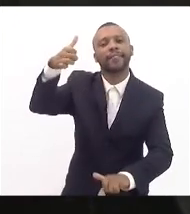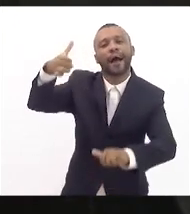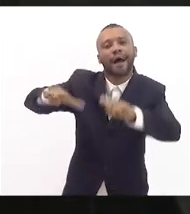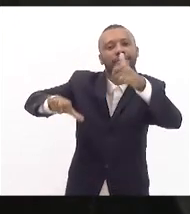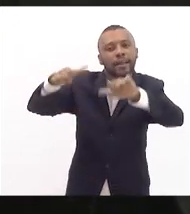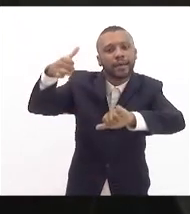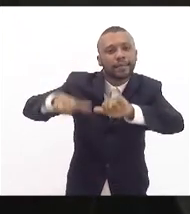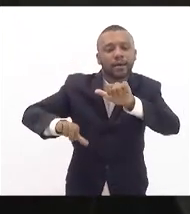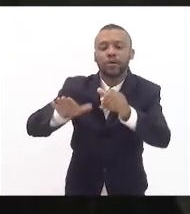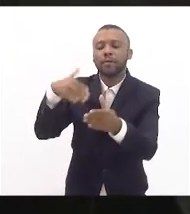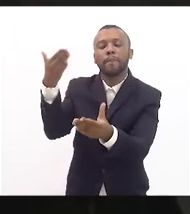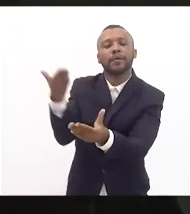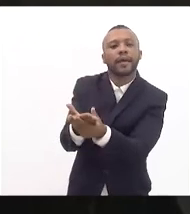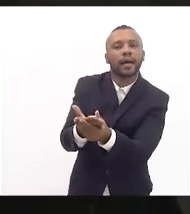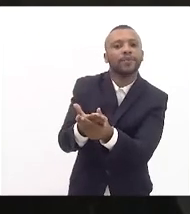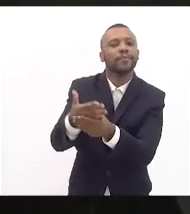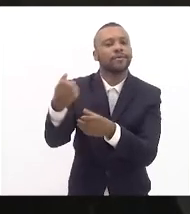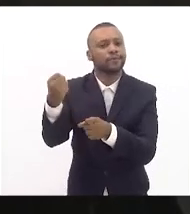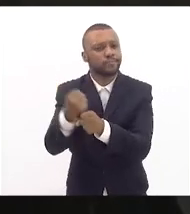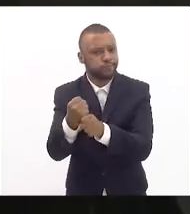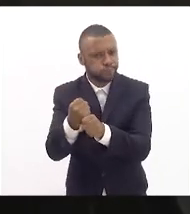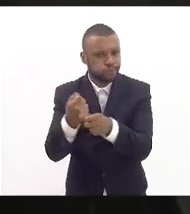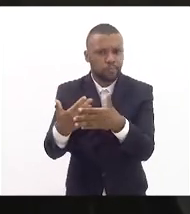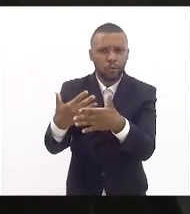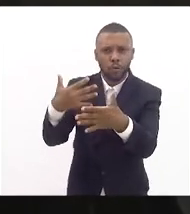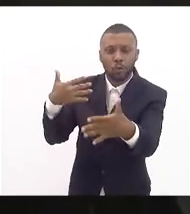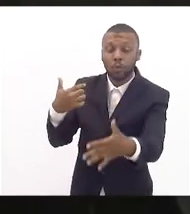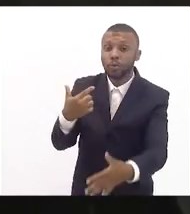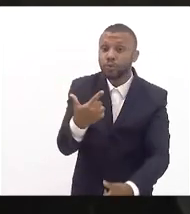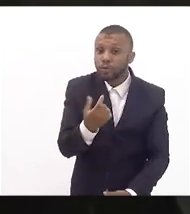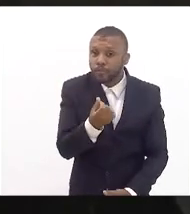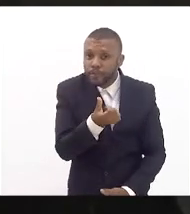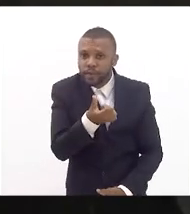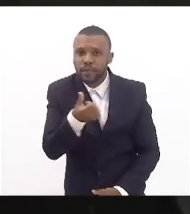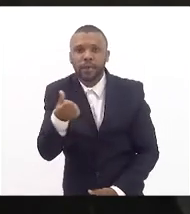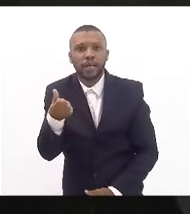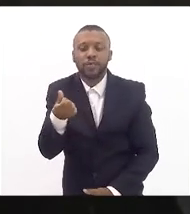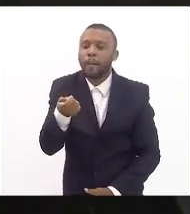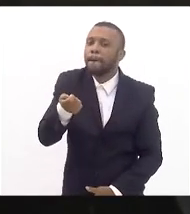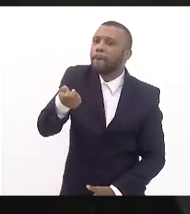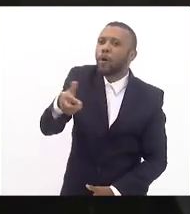processos que, desde 2016, e não são poucos, são